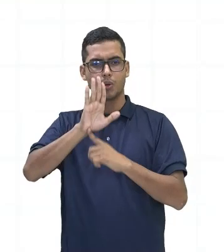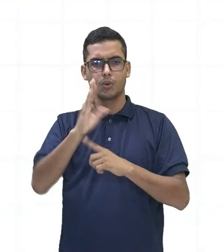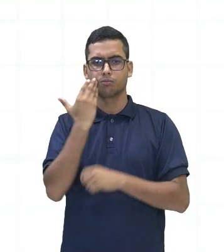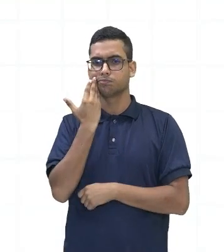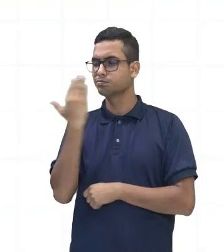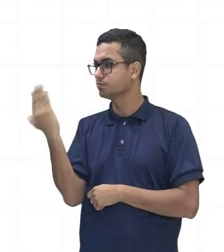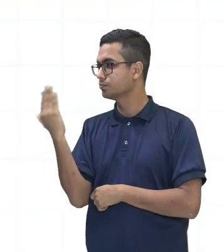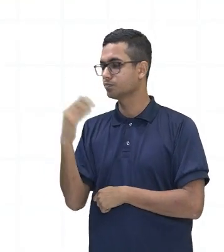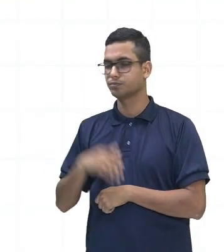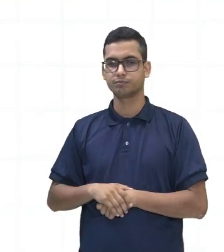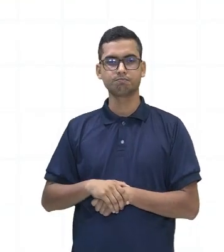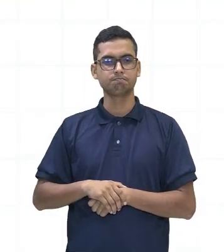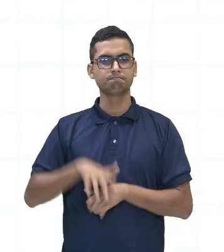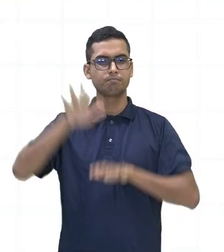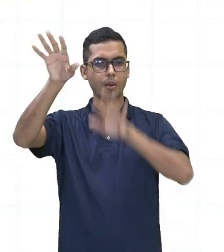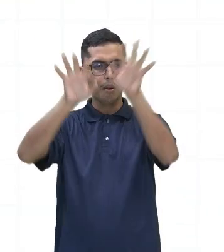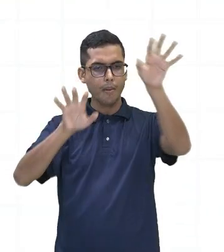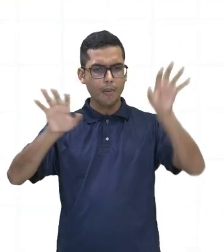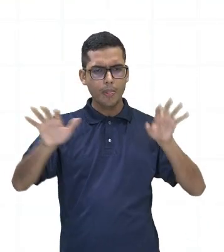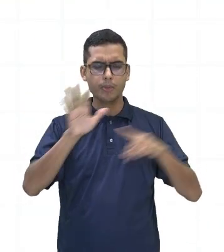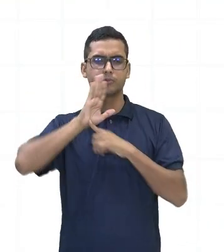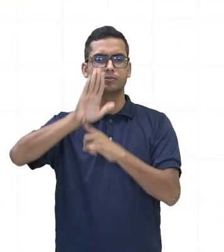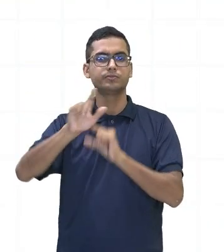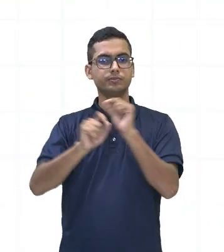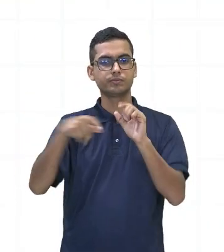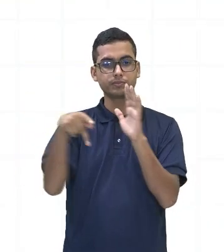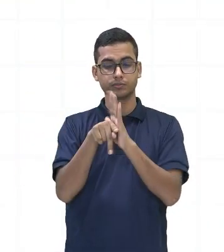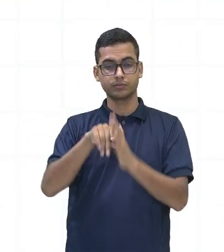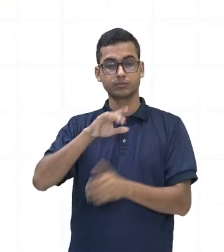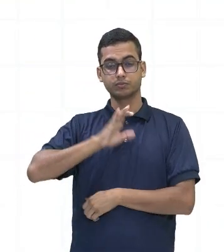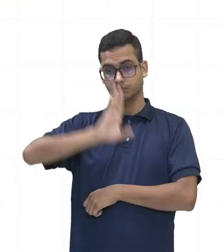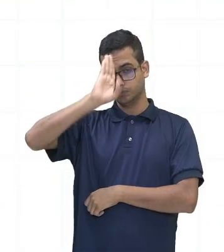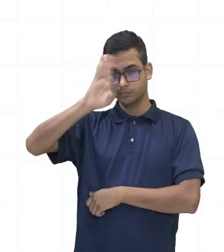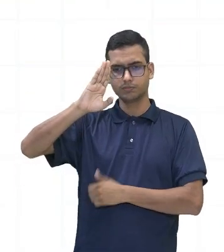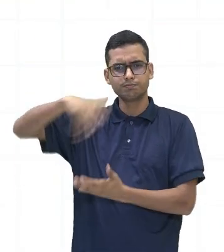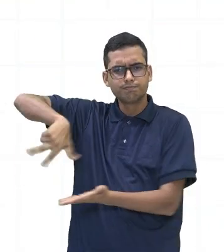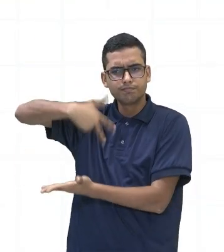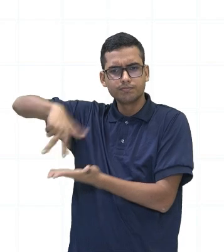só, a dança está no centro aí